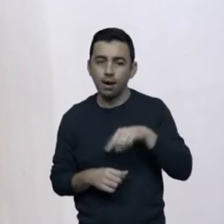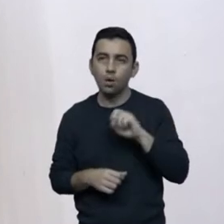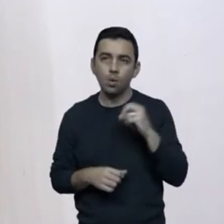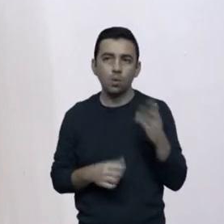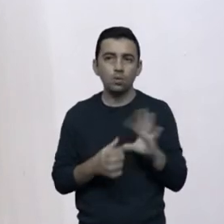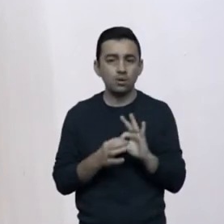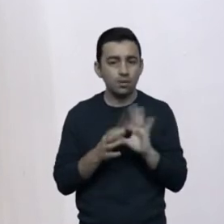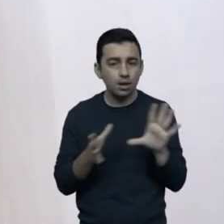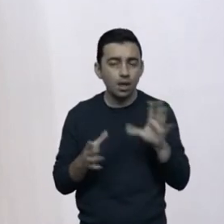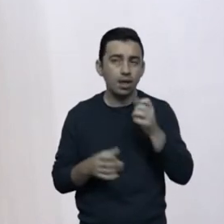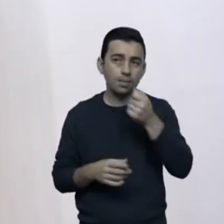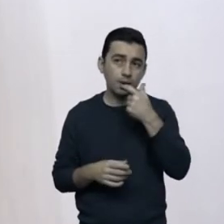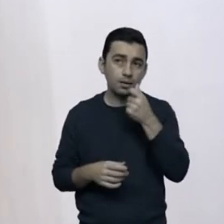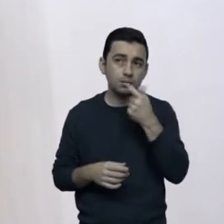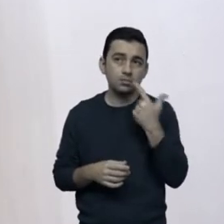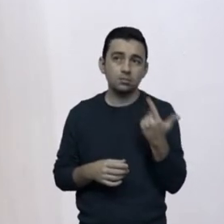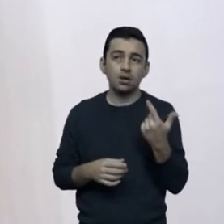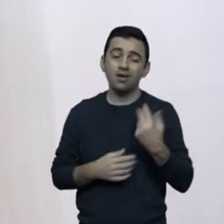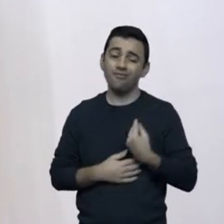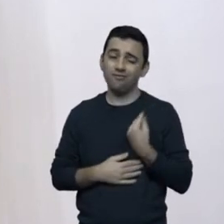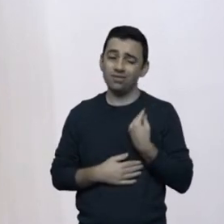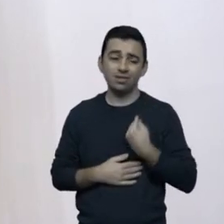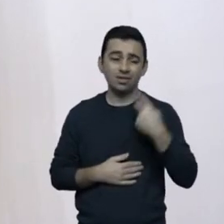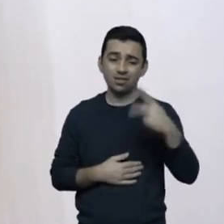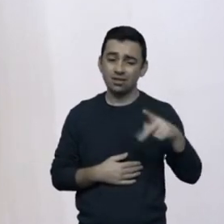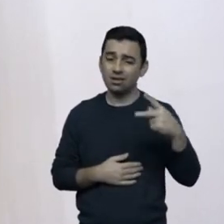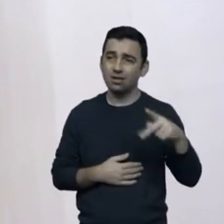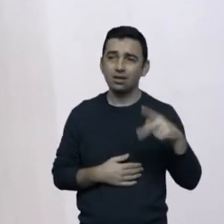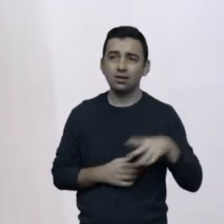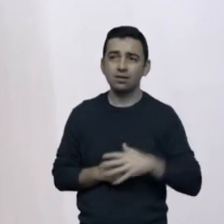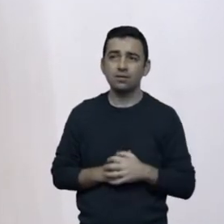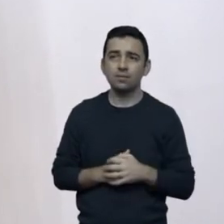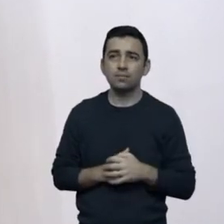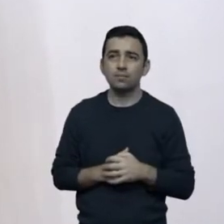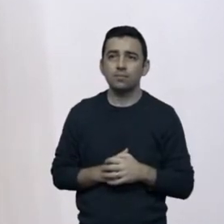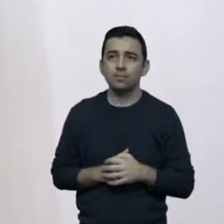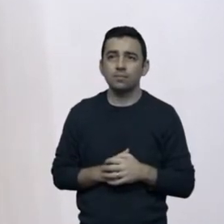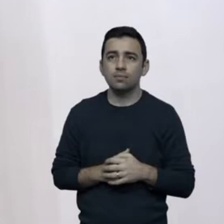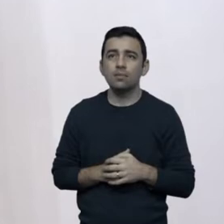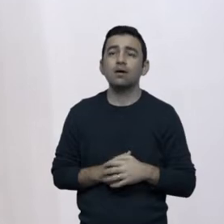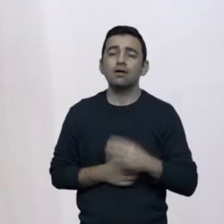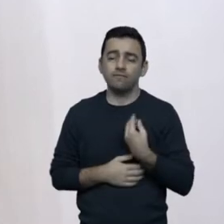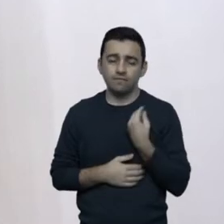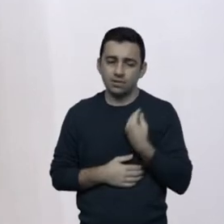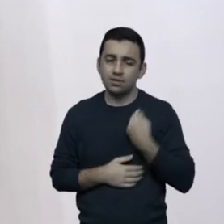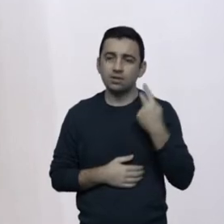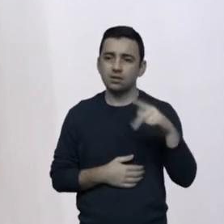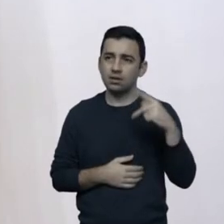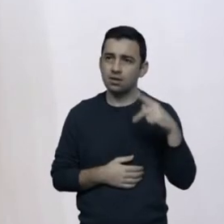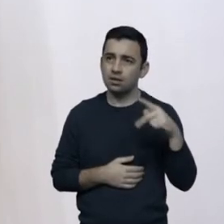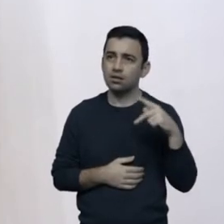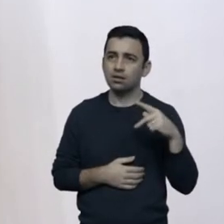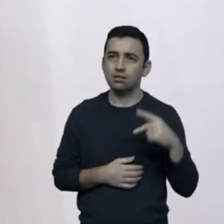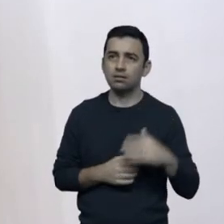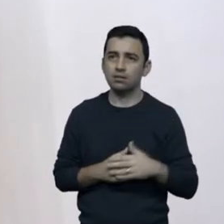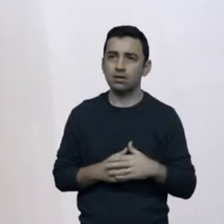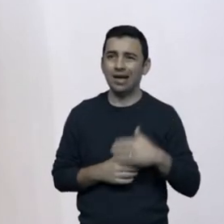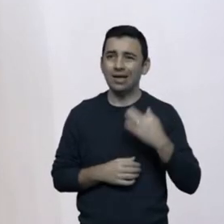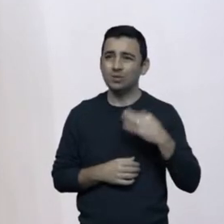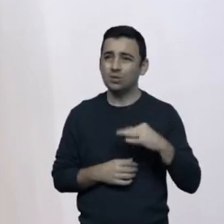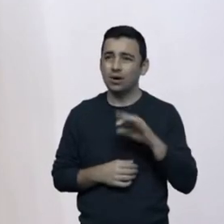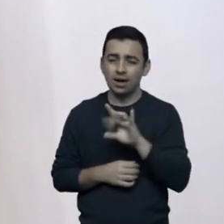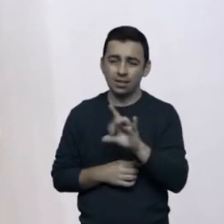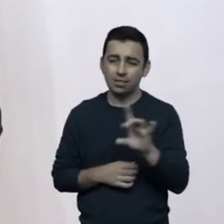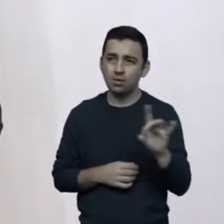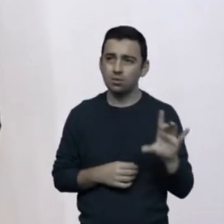determinado medicamento, que é a vida do paciente que está em jogo, senhores deputados. É a vida do paciente que está em jogo. E a dor de cada um só